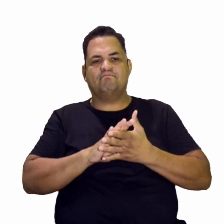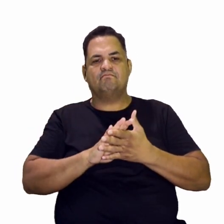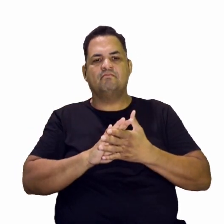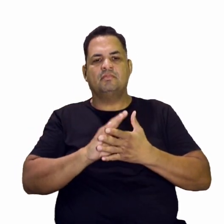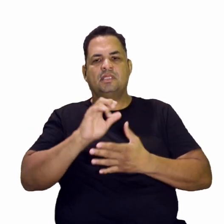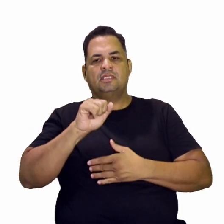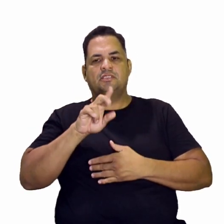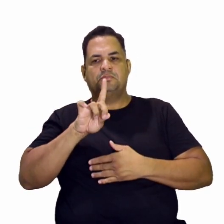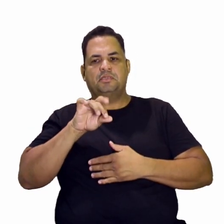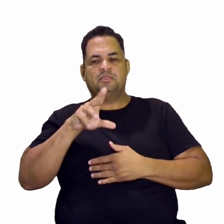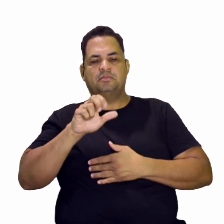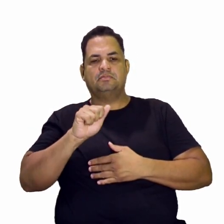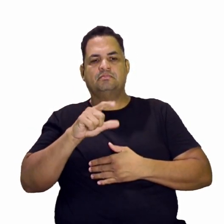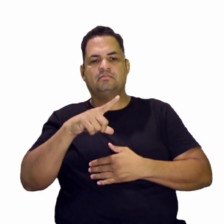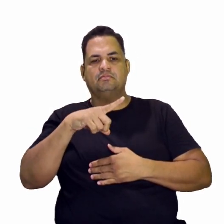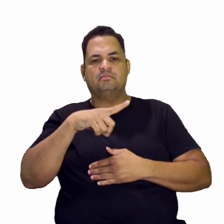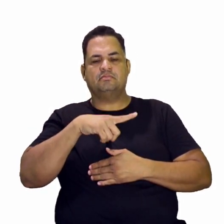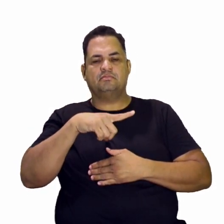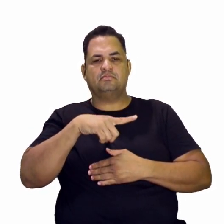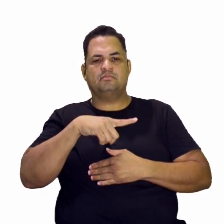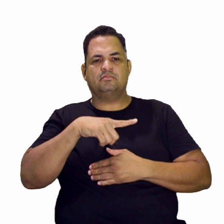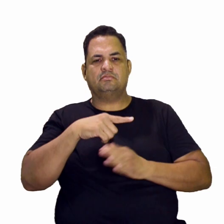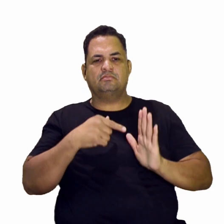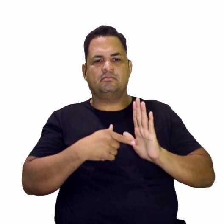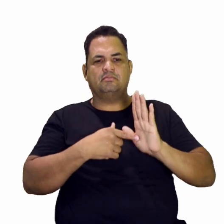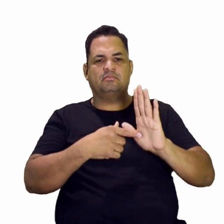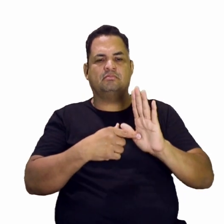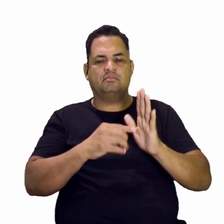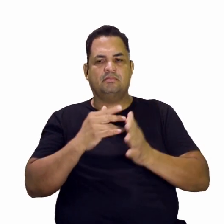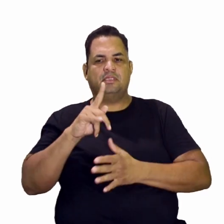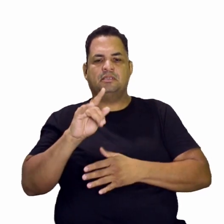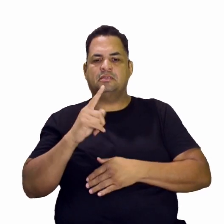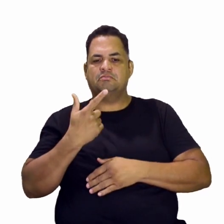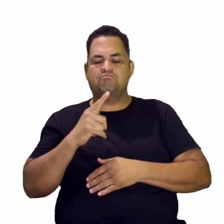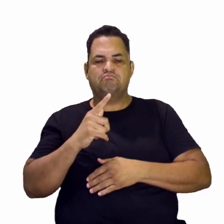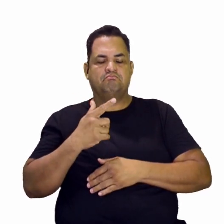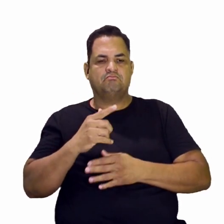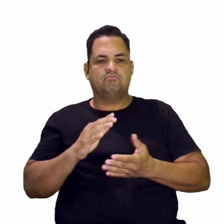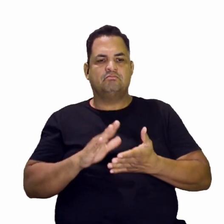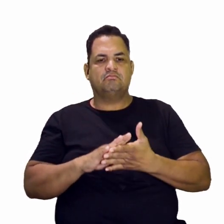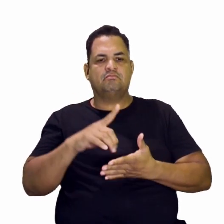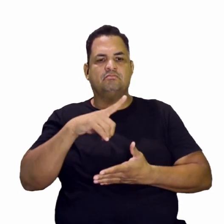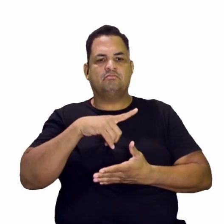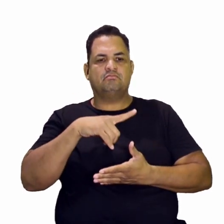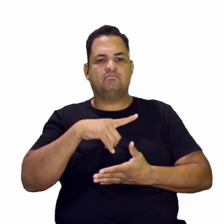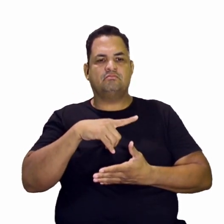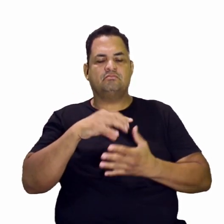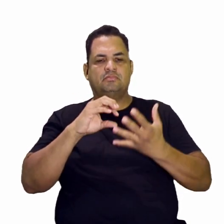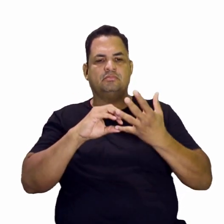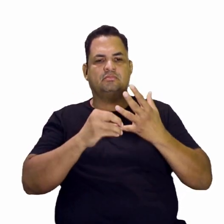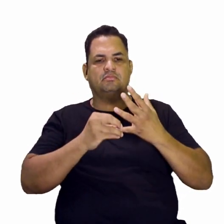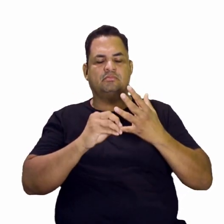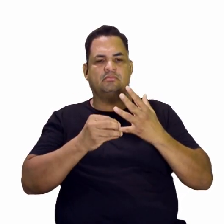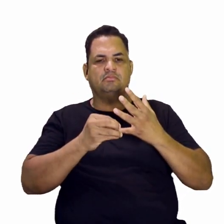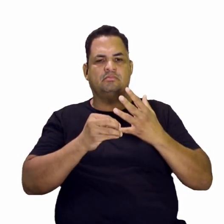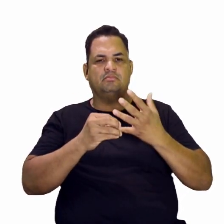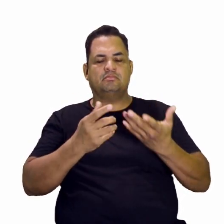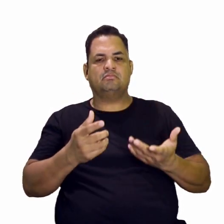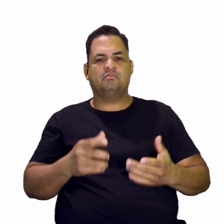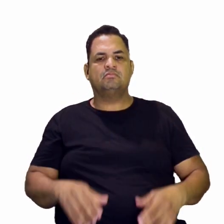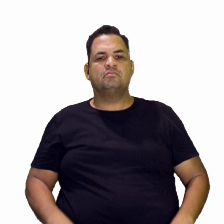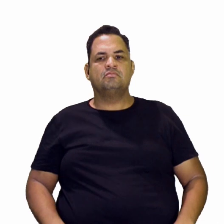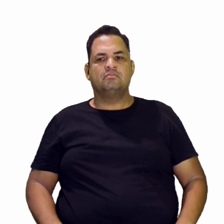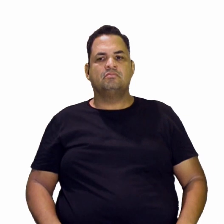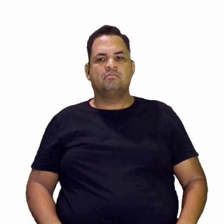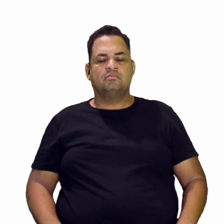Nas gimnospermas, que no caso aqui está sendo representado pelo pinheiro, também não. E aí a gente tem o feijão, que